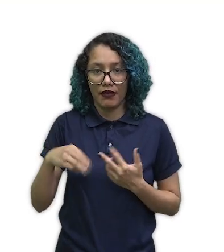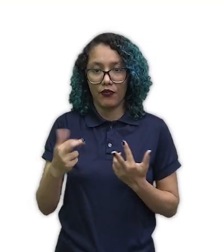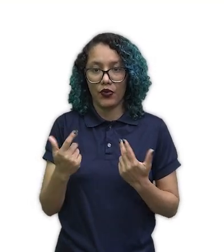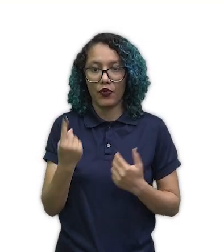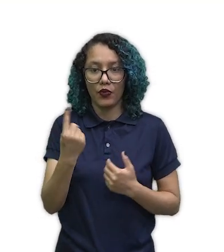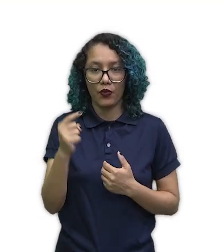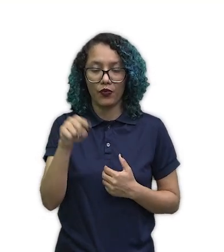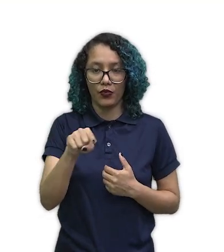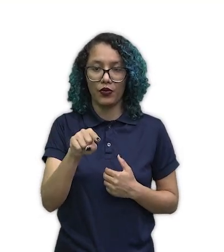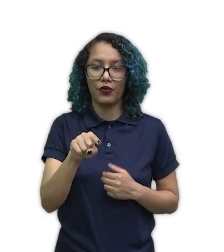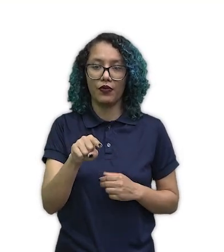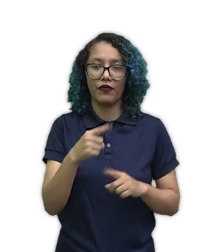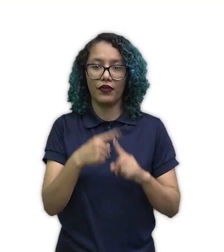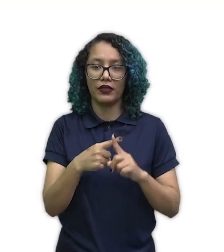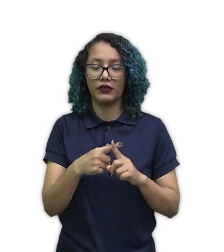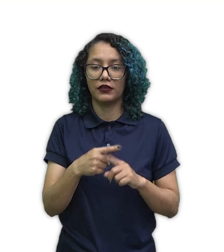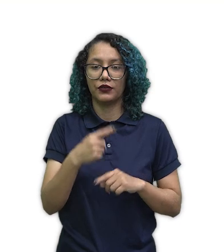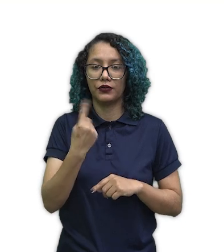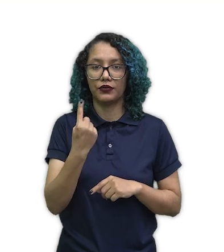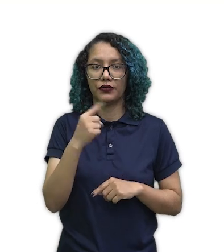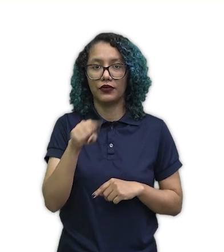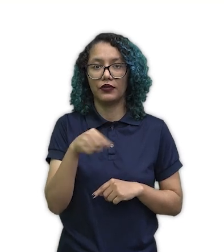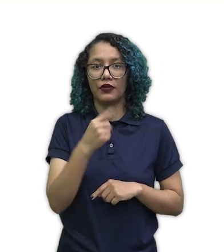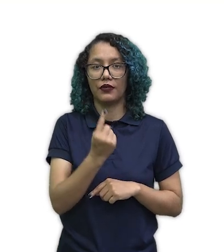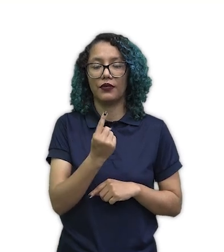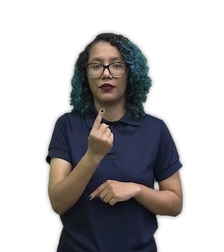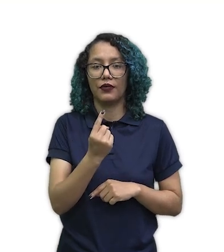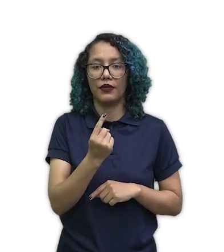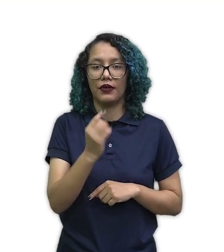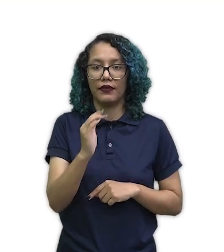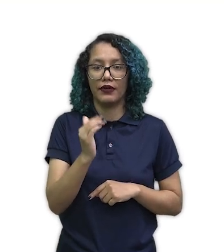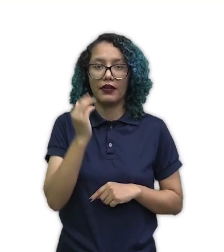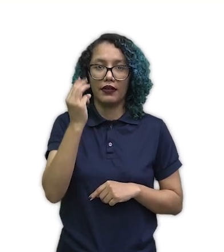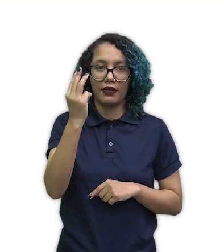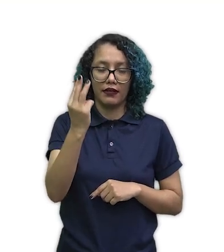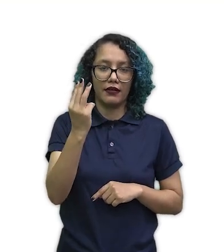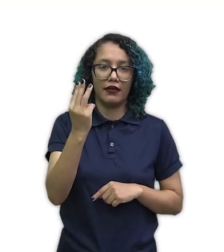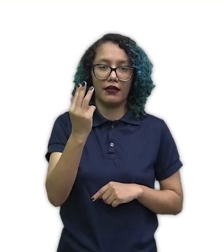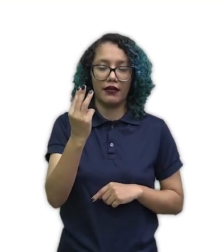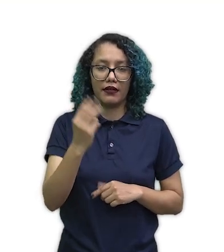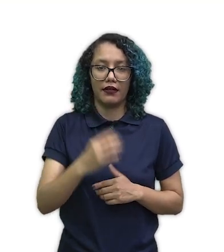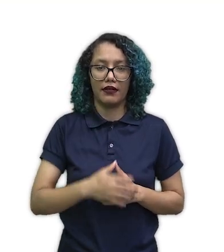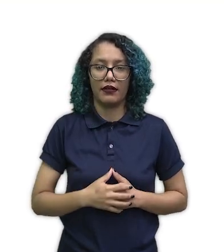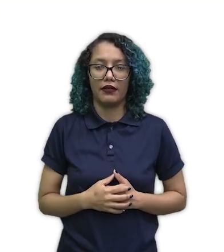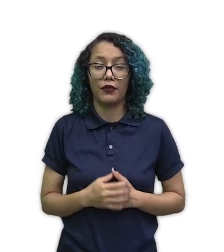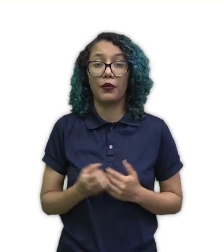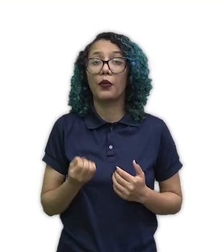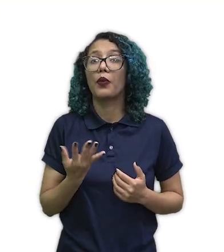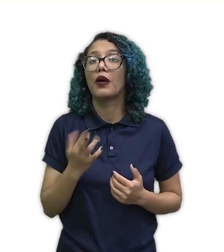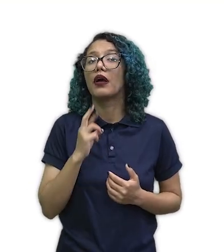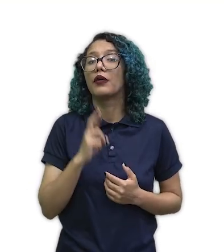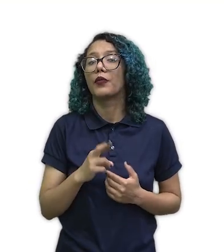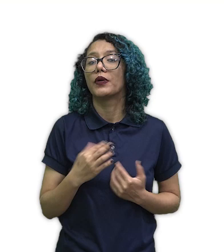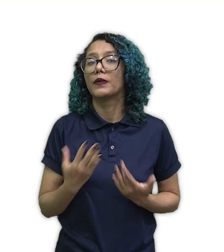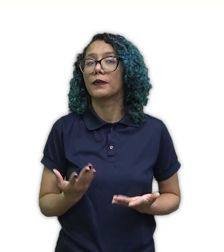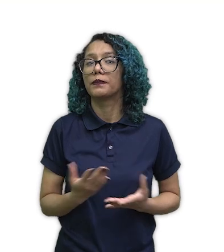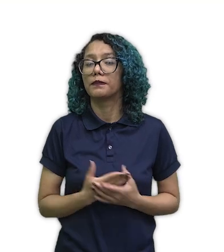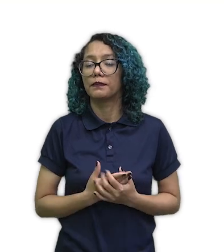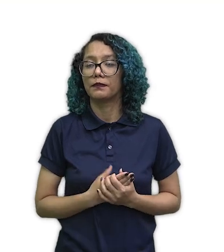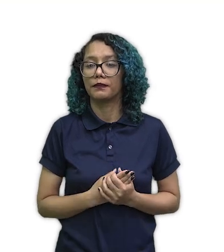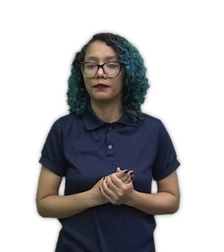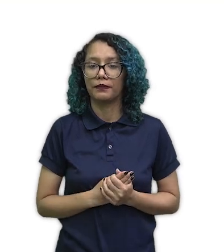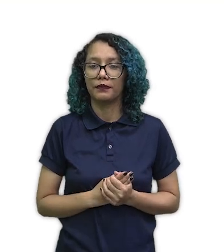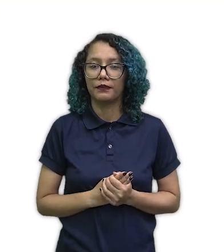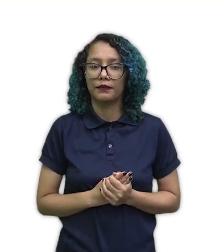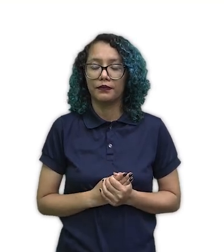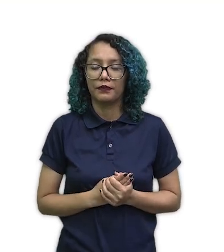R$1.000 vezes 1,1 elevado ao cubo. Quanto é que é 1,1 elevado